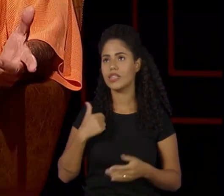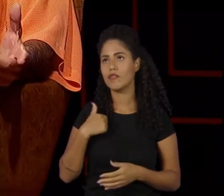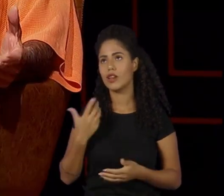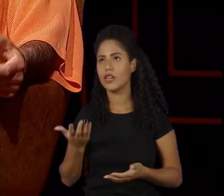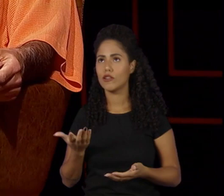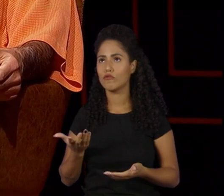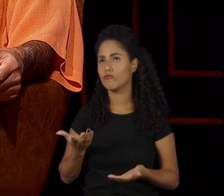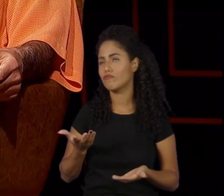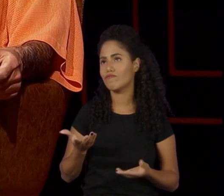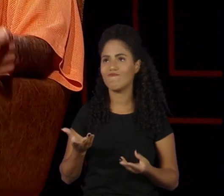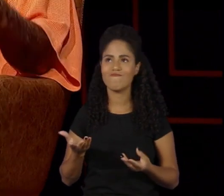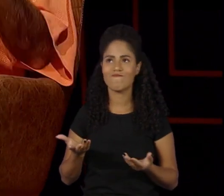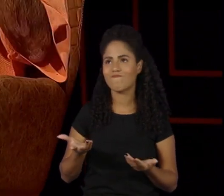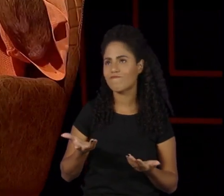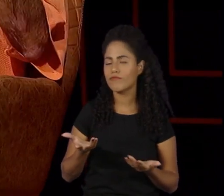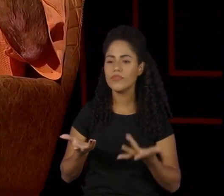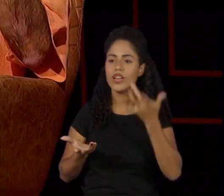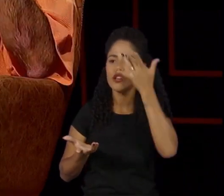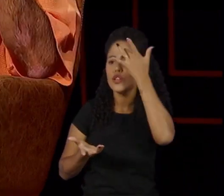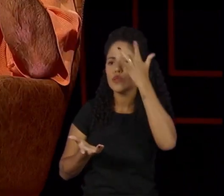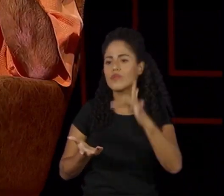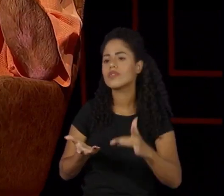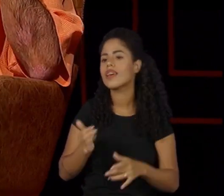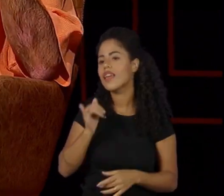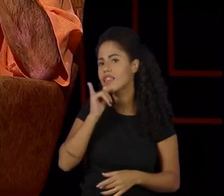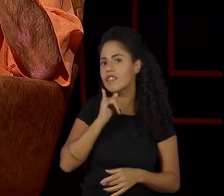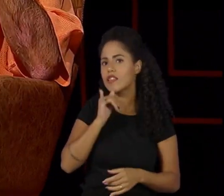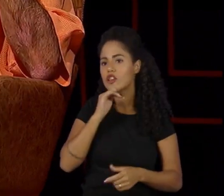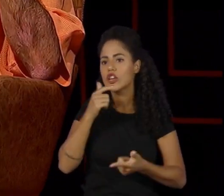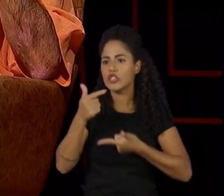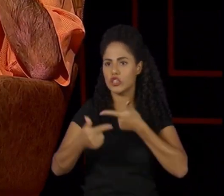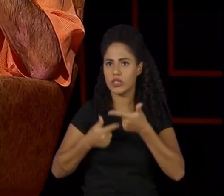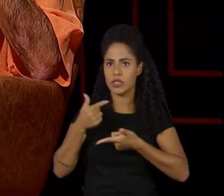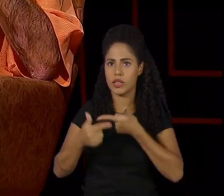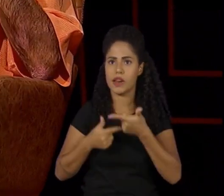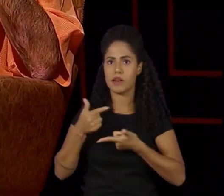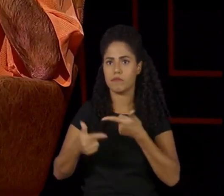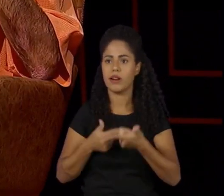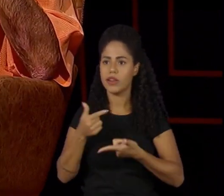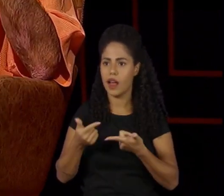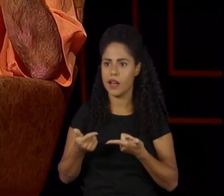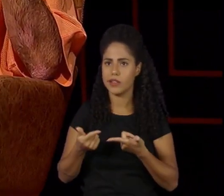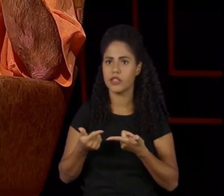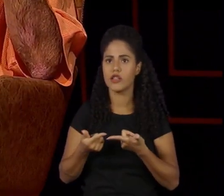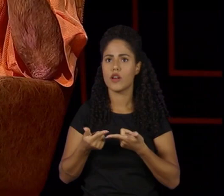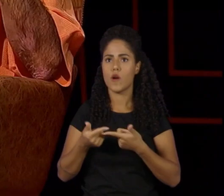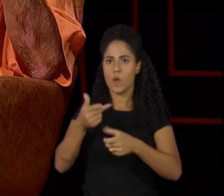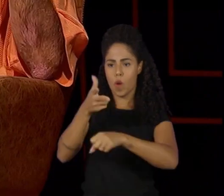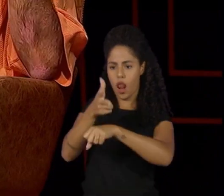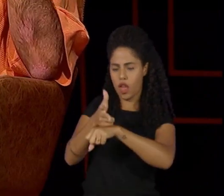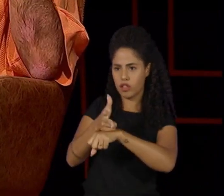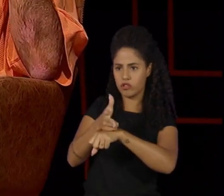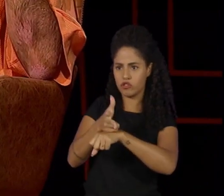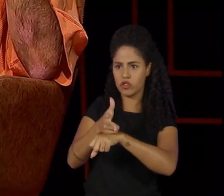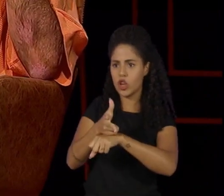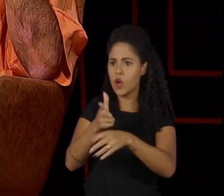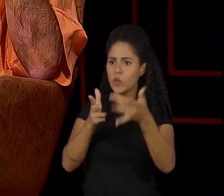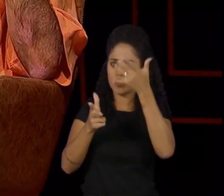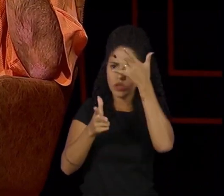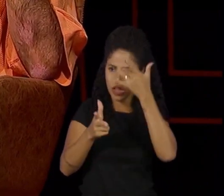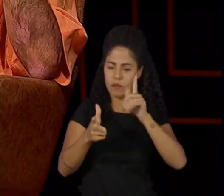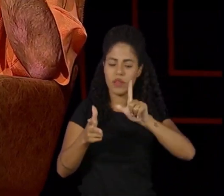manha, digamos assim, de trabalhar para essa lente aí. Eu não sei nem que lente é essa. Mas tem gente que faz